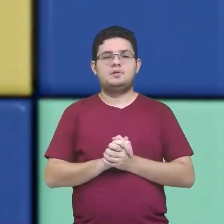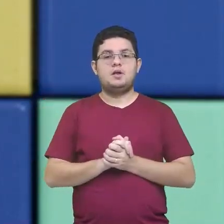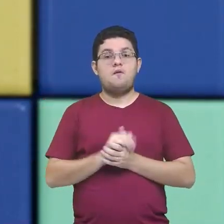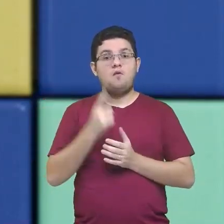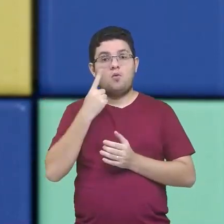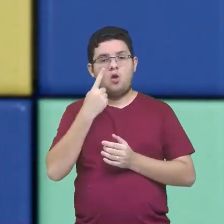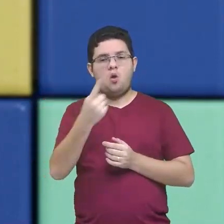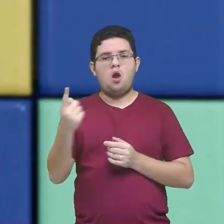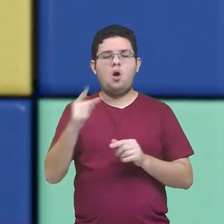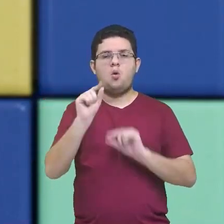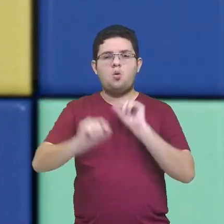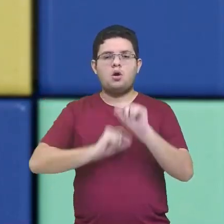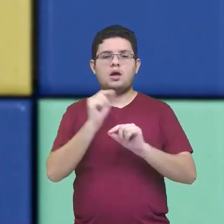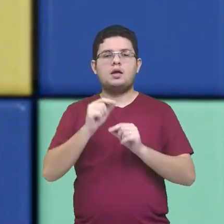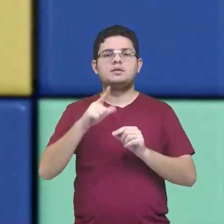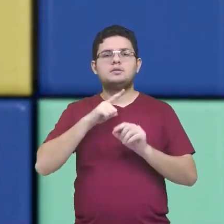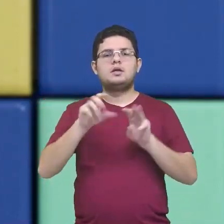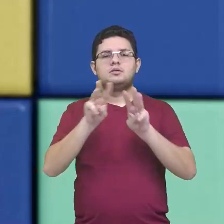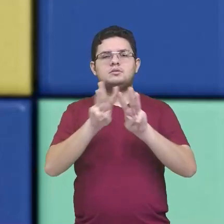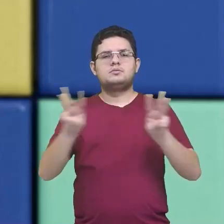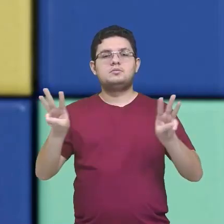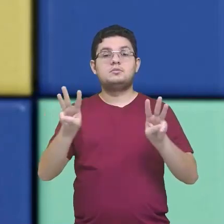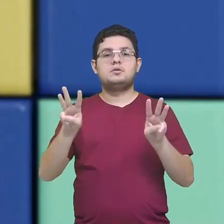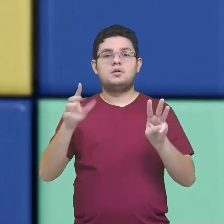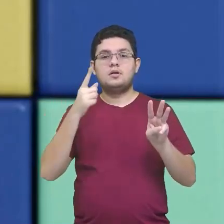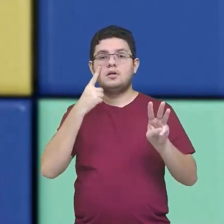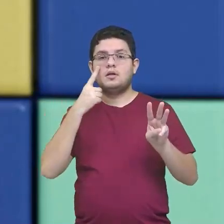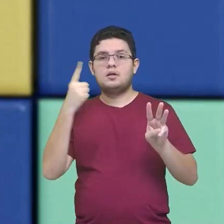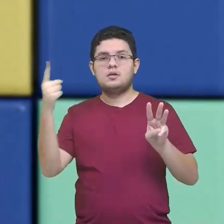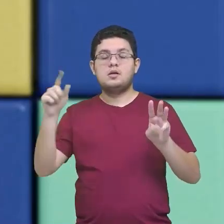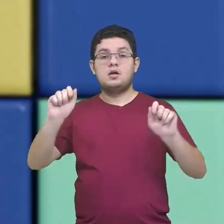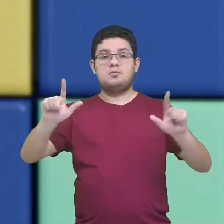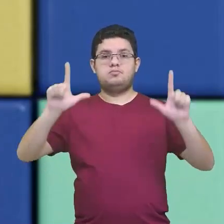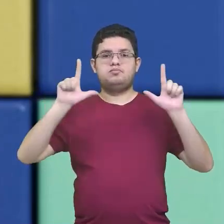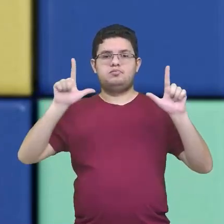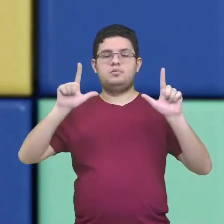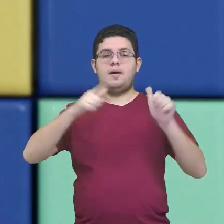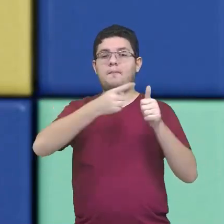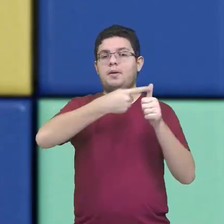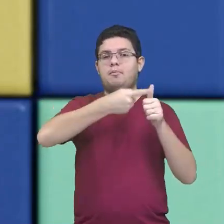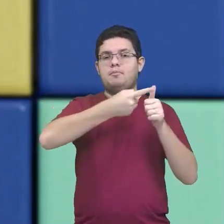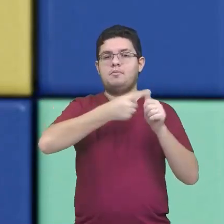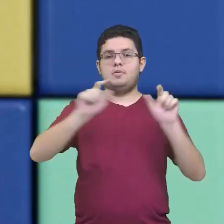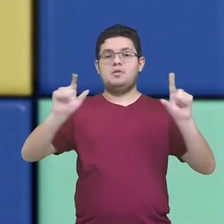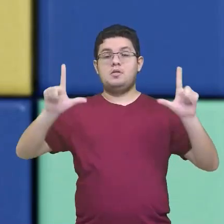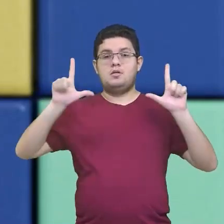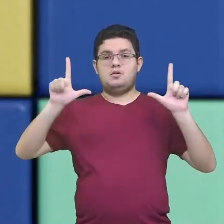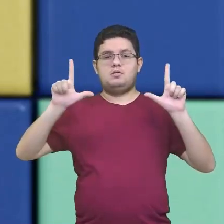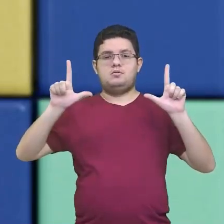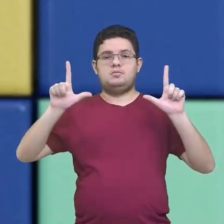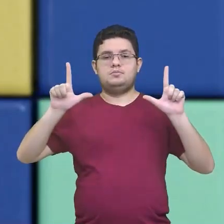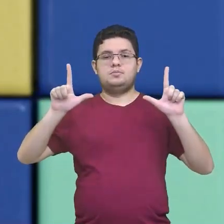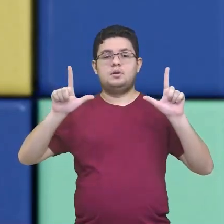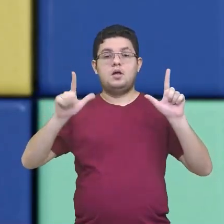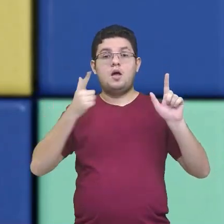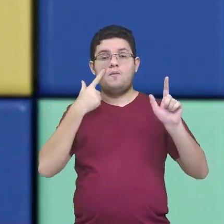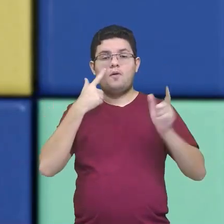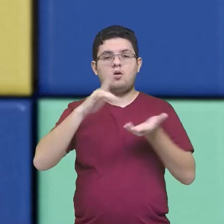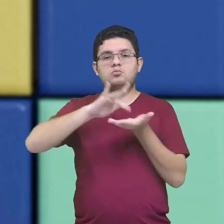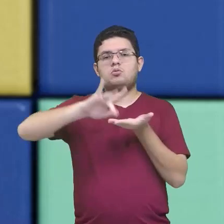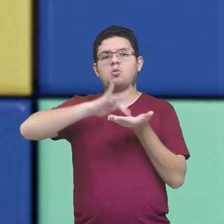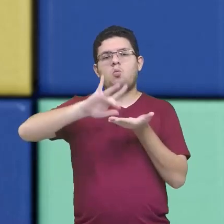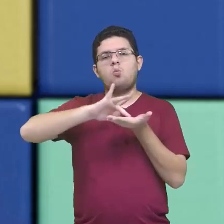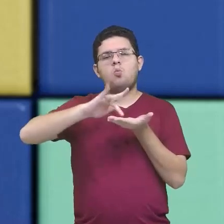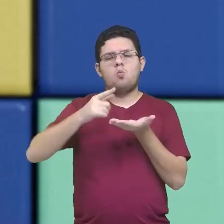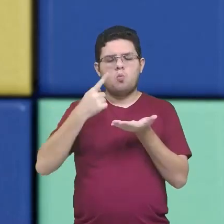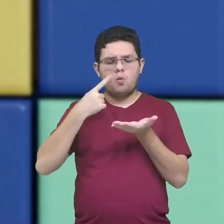página inicial, né, do site. E aí, eu vou tentar navegar aqui, gente, pelo aplicativo, tá bom?